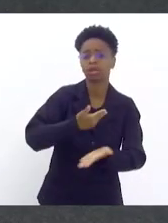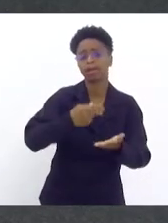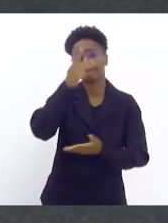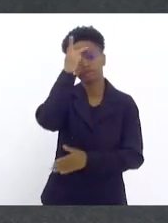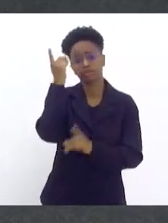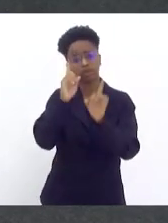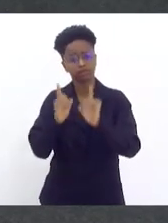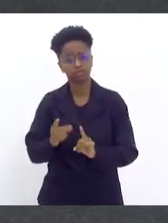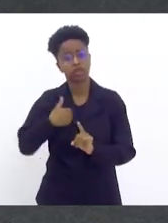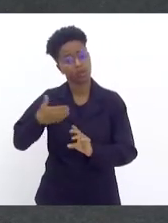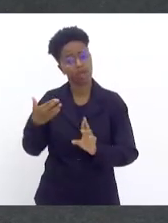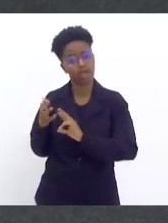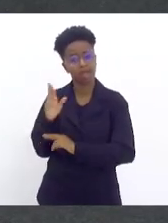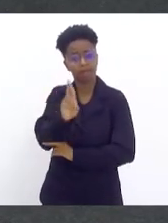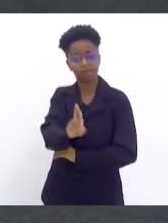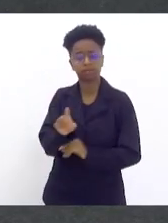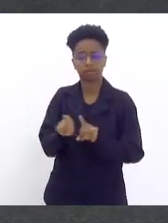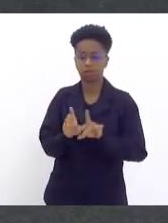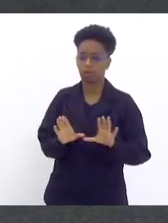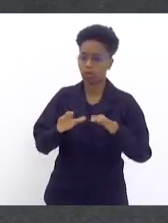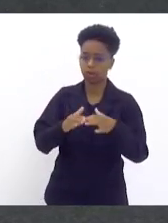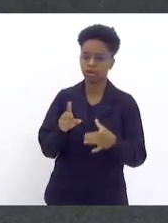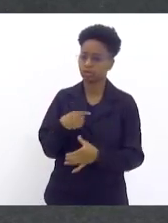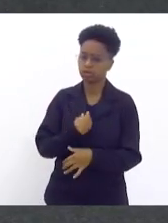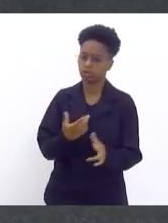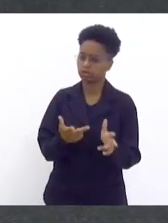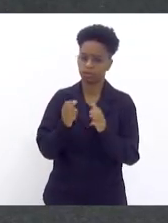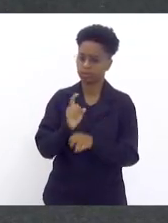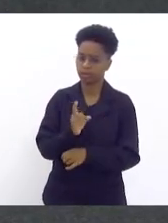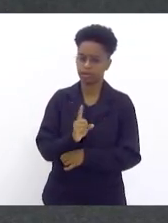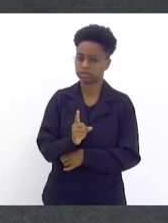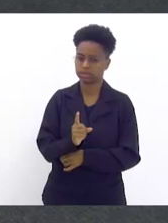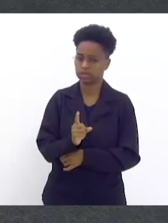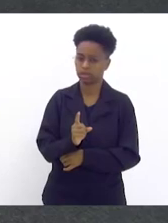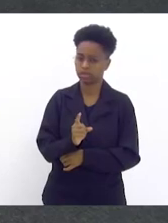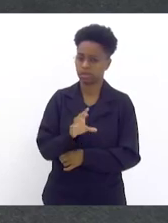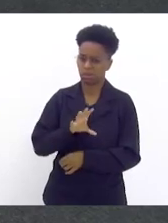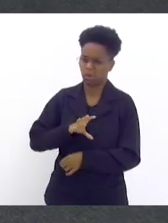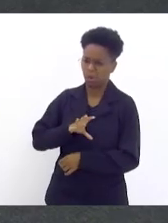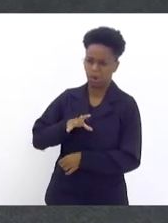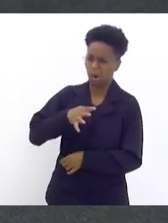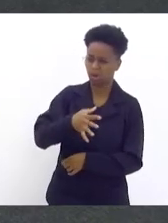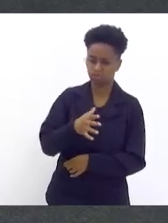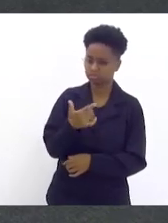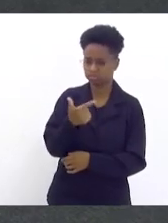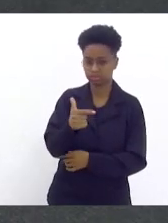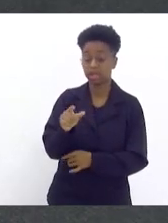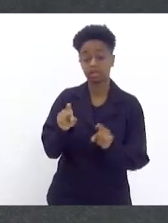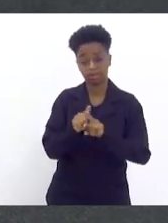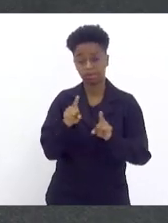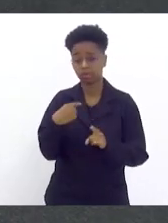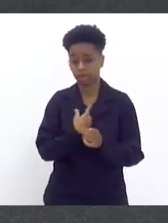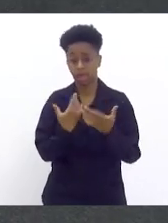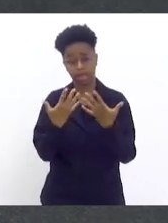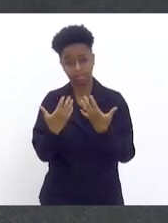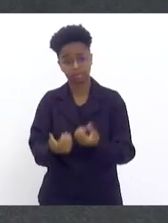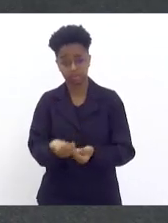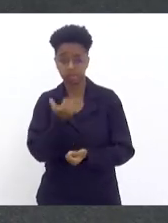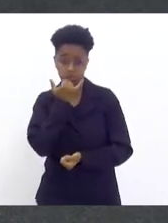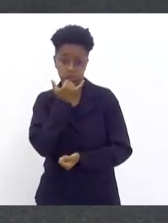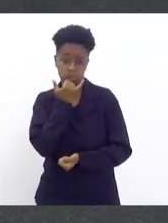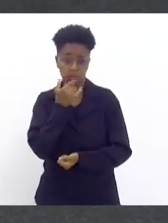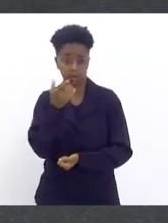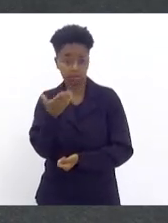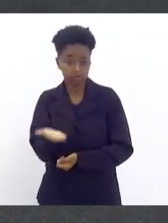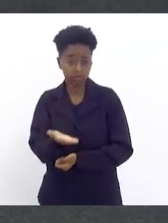representa essa comunidade também a gente não vê esse esse rancor todo inclusive aceitamos muito bem as desculpas do